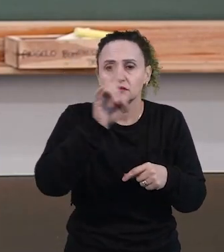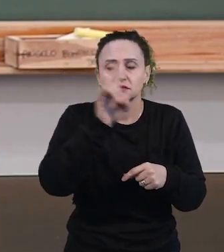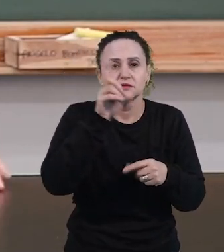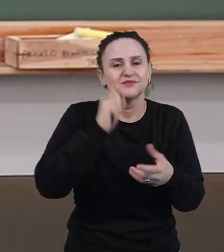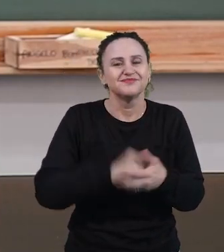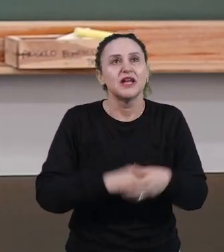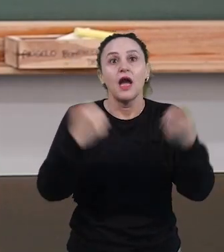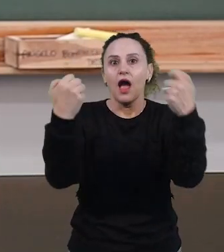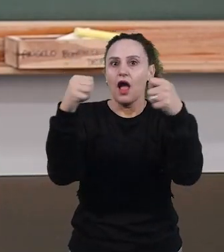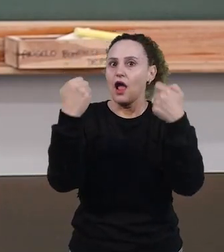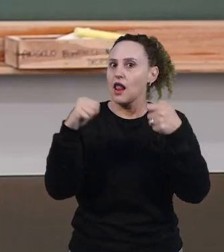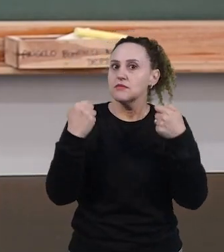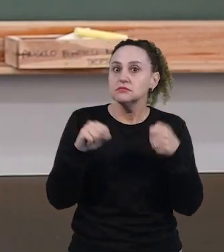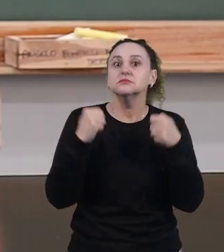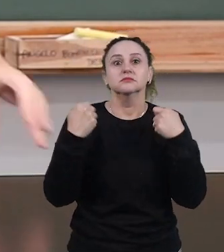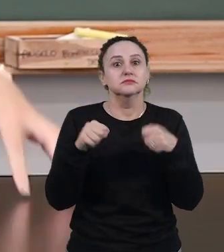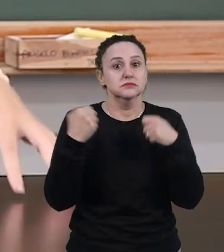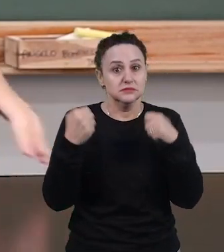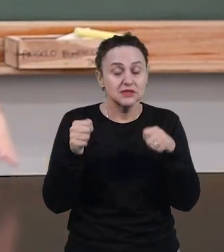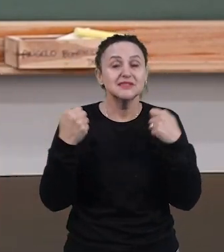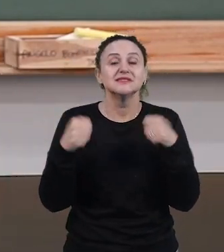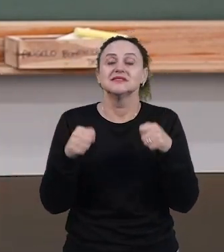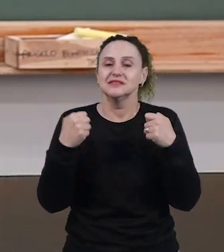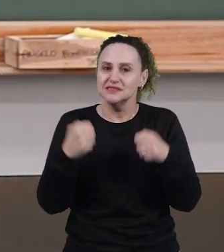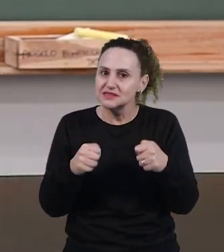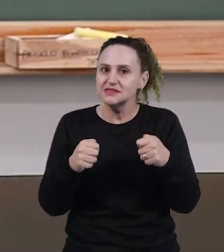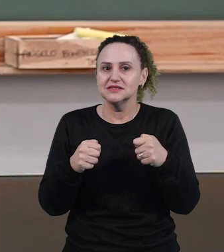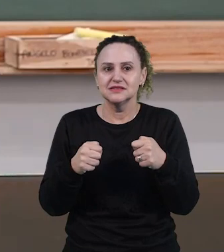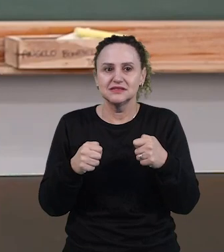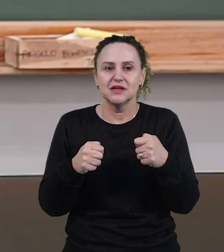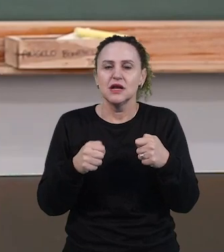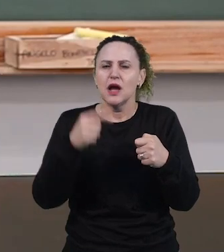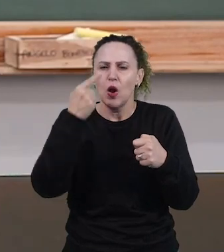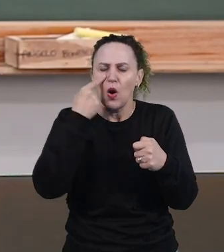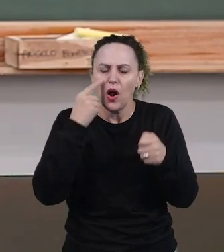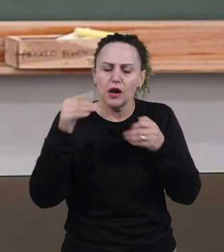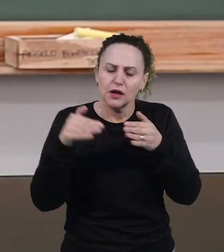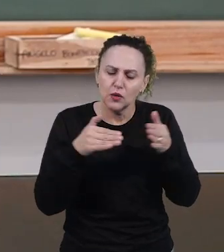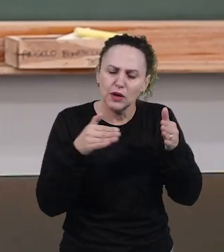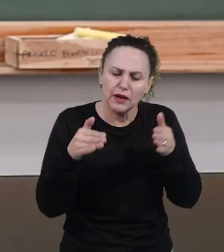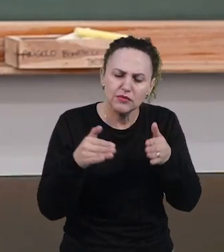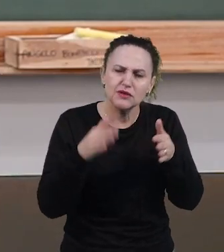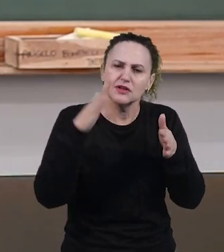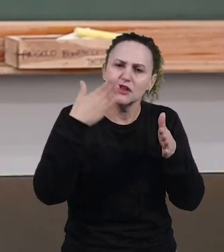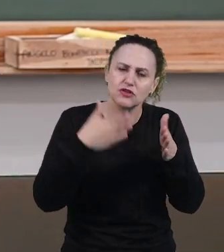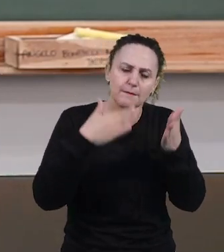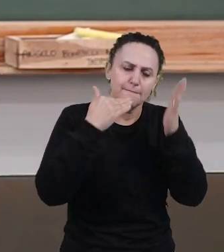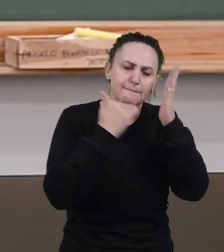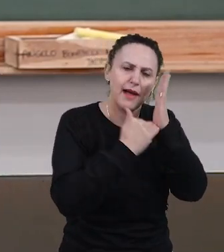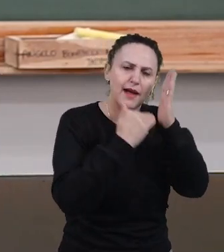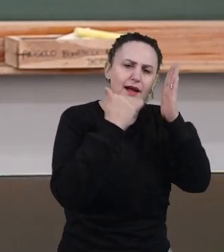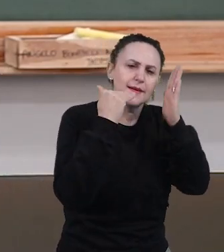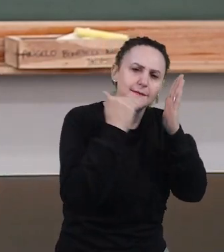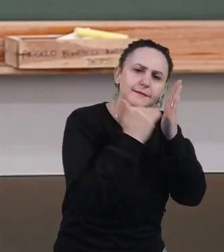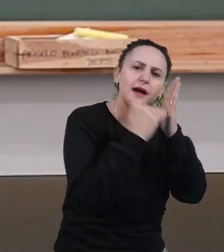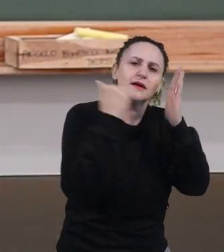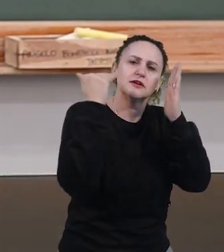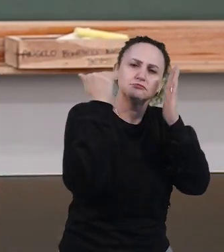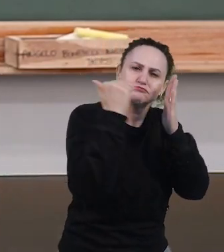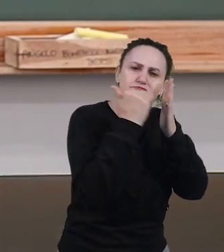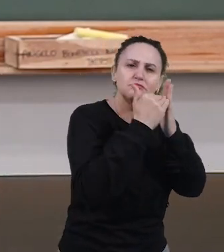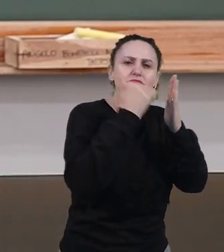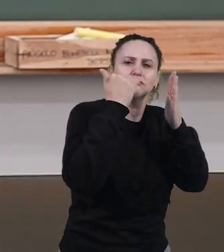Ela precisa... olha quanto caminho ela já percorreu para chegar até aqui e conseguir fazer, né? Já